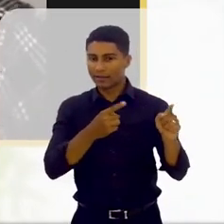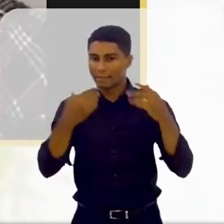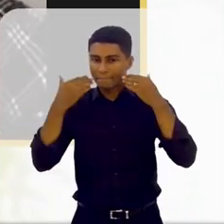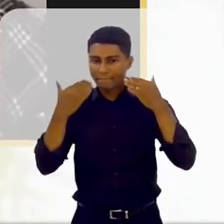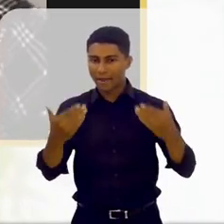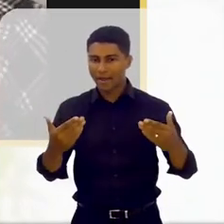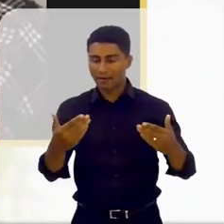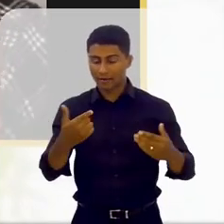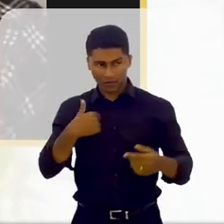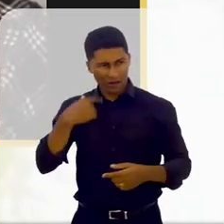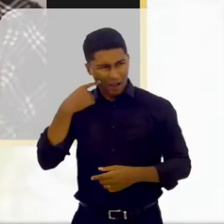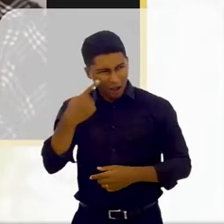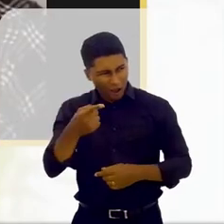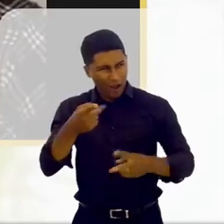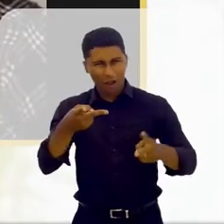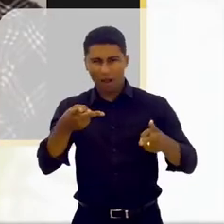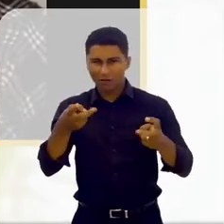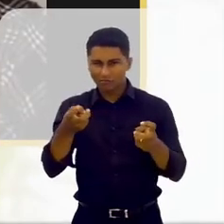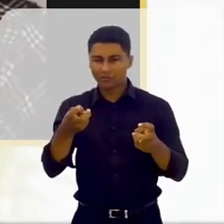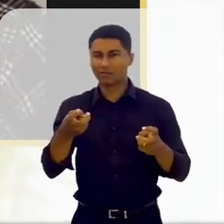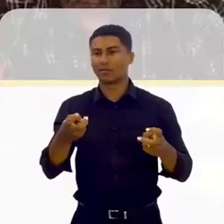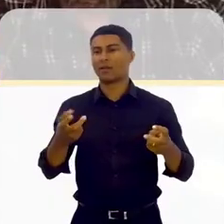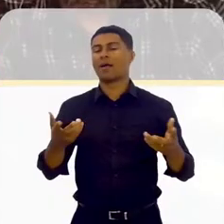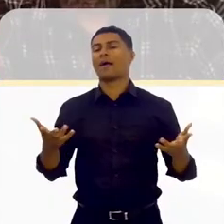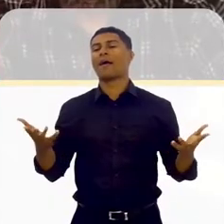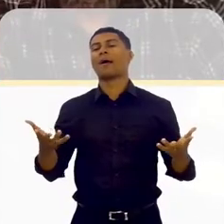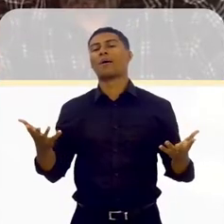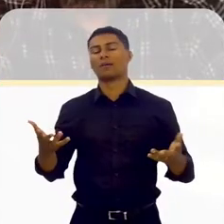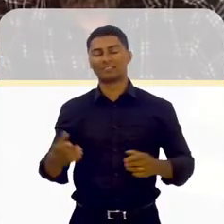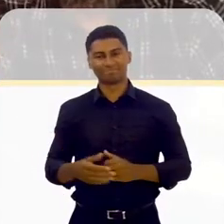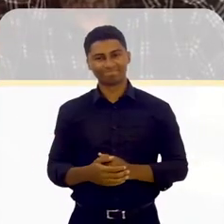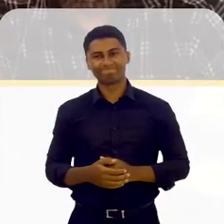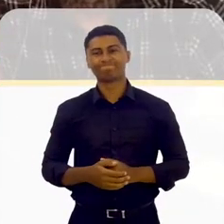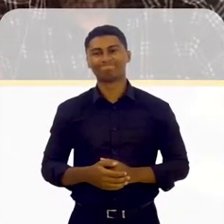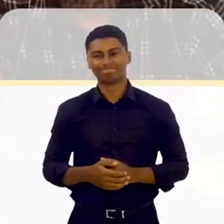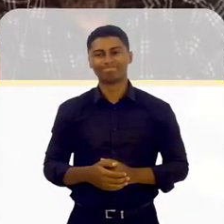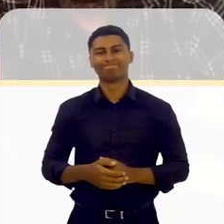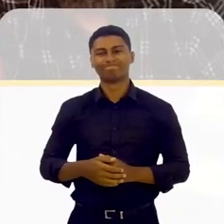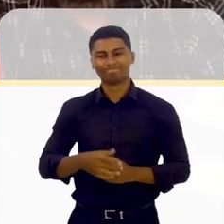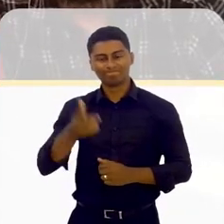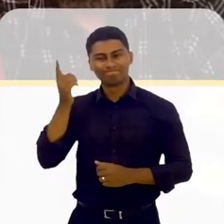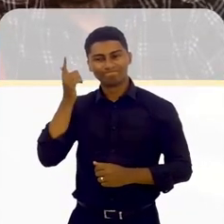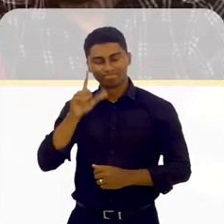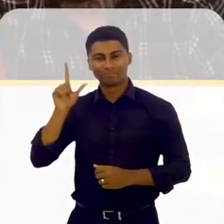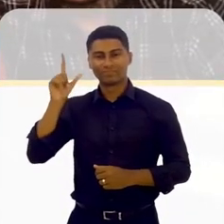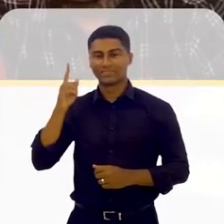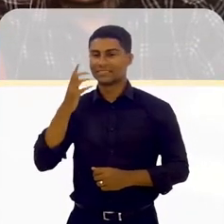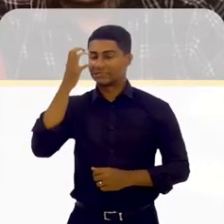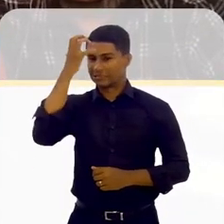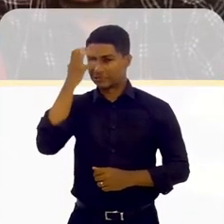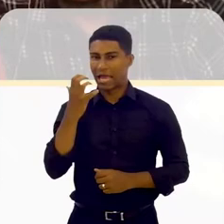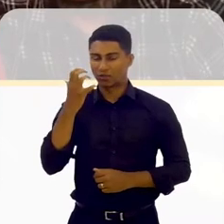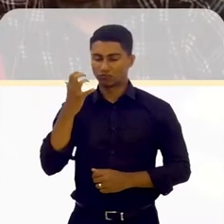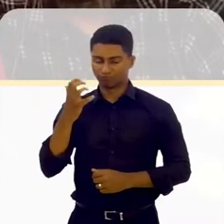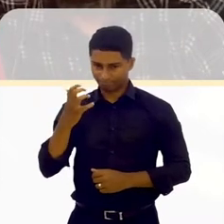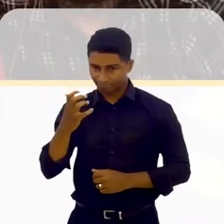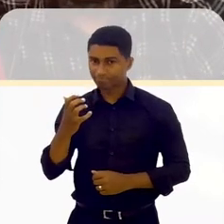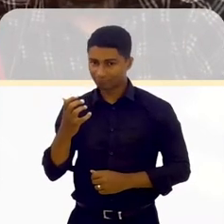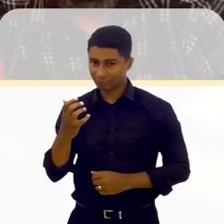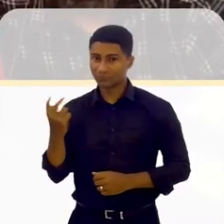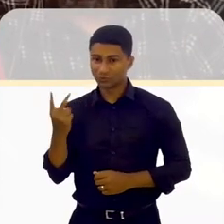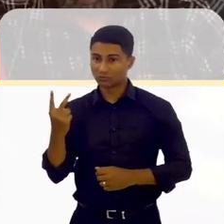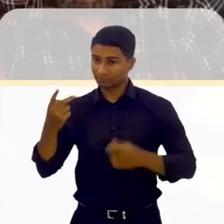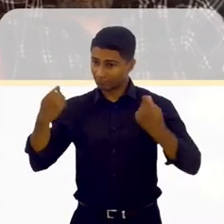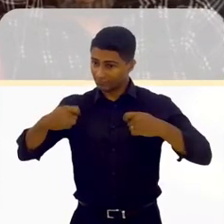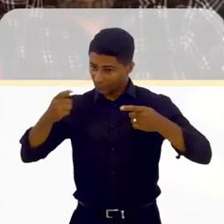que chegou nesse nível, falei, pronto, agora a gente O daqui, negócio é sério. agora já era. Agora nós está no